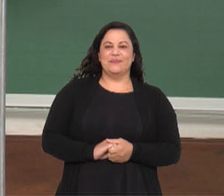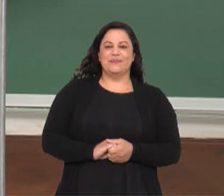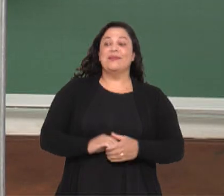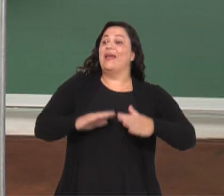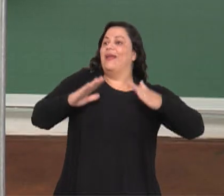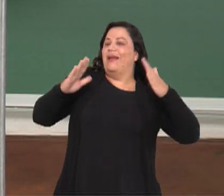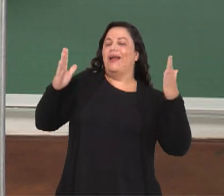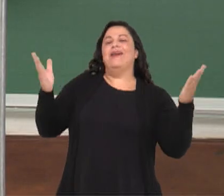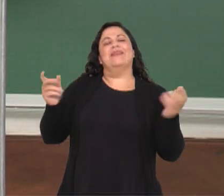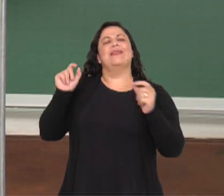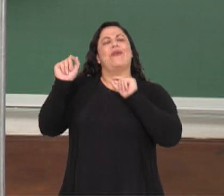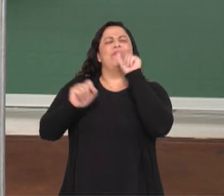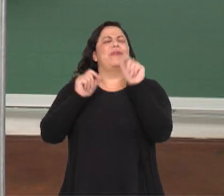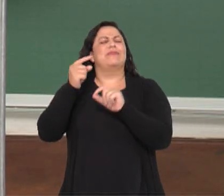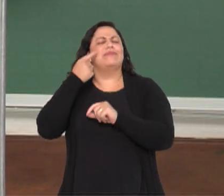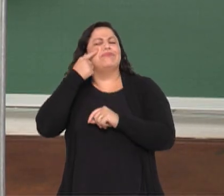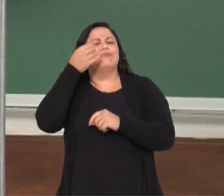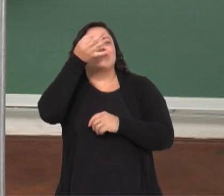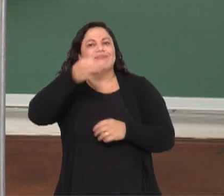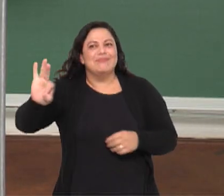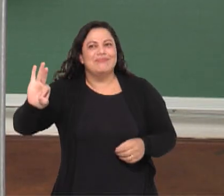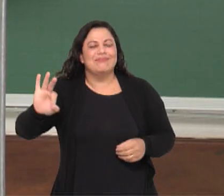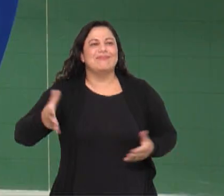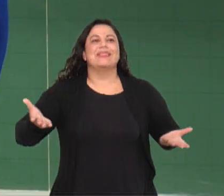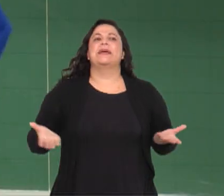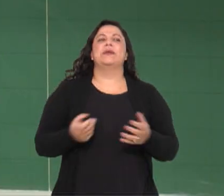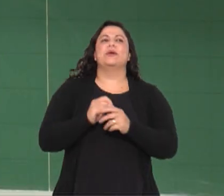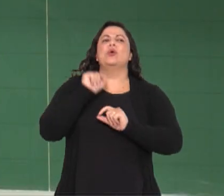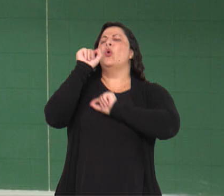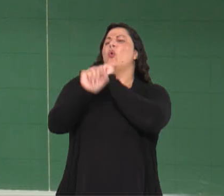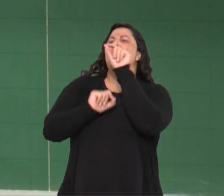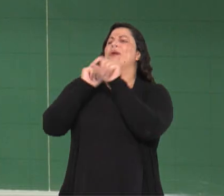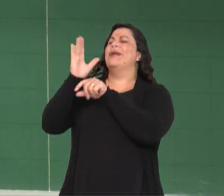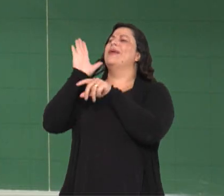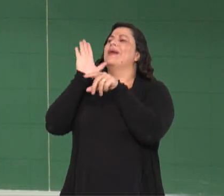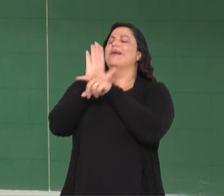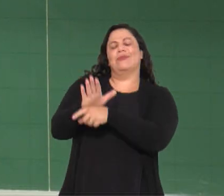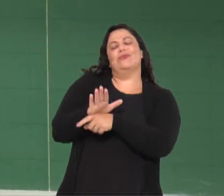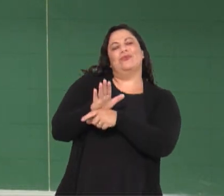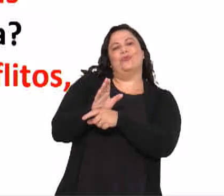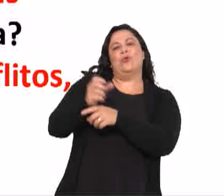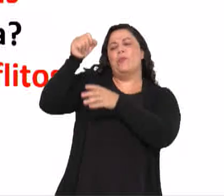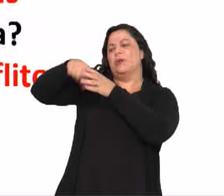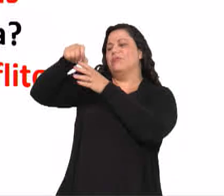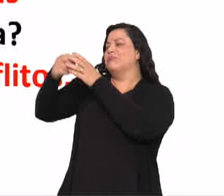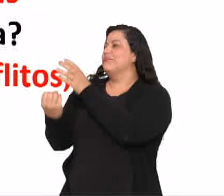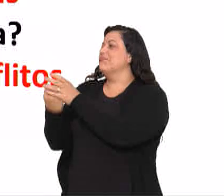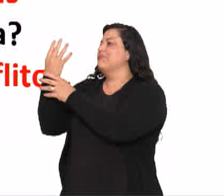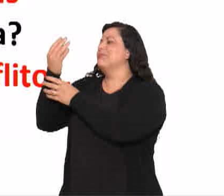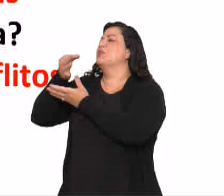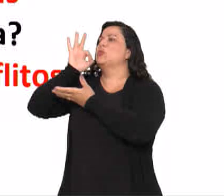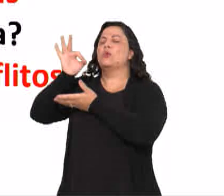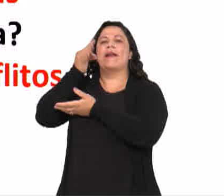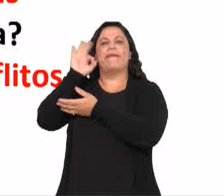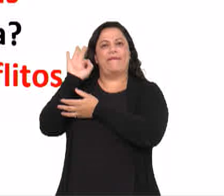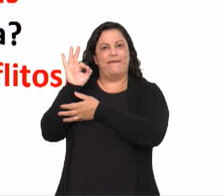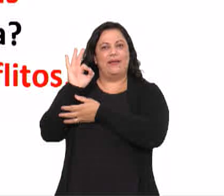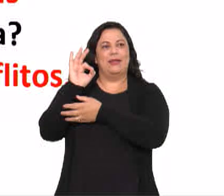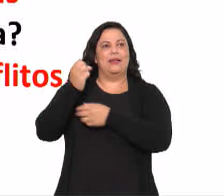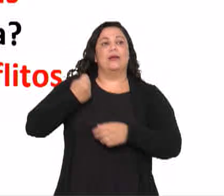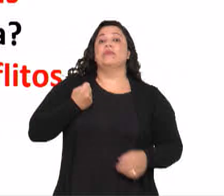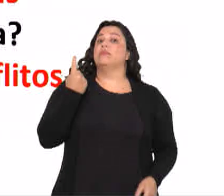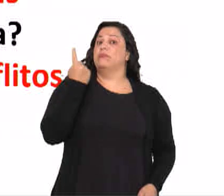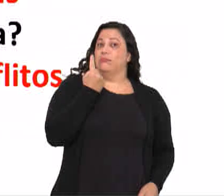Então, pessoal, vamos ver se vocês acertaram. Então, lá, quais fatores colaboraram para o cultivo do café no Paraná? Que era a questão 1. Se